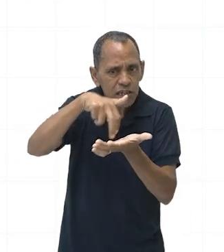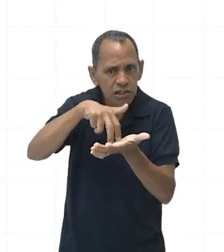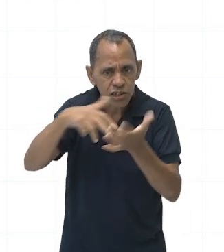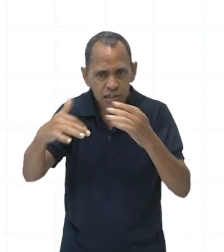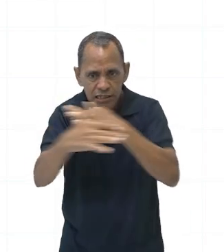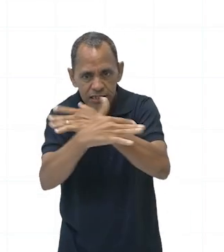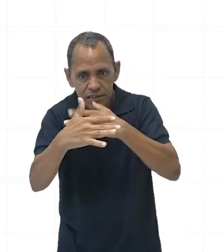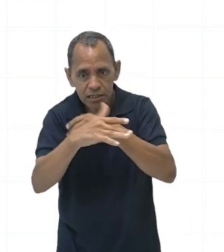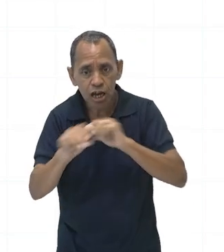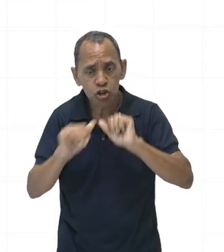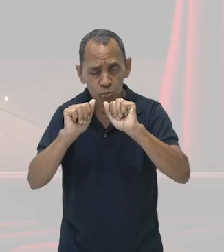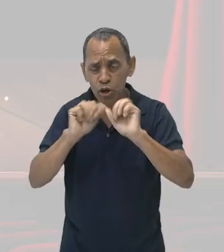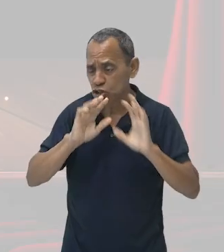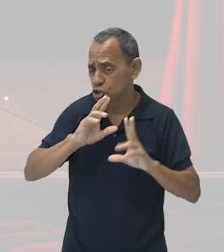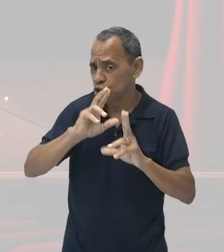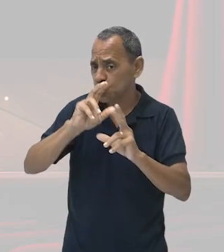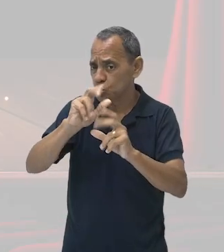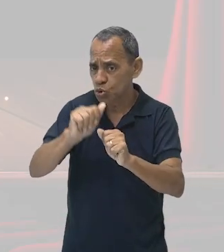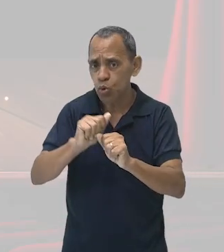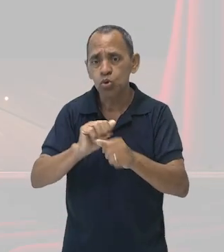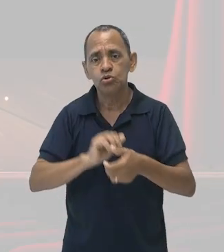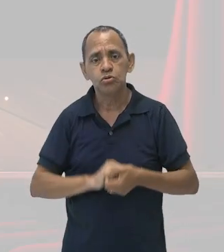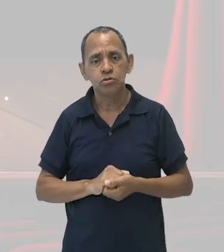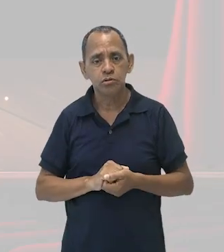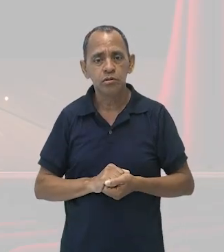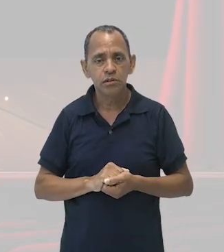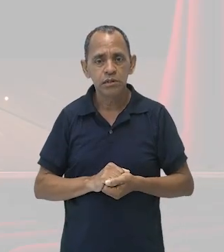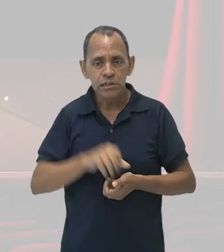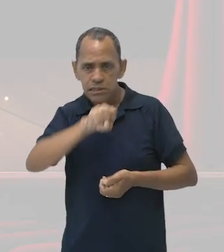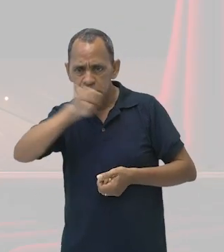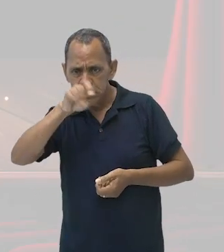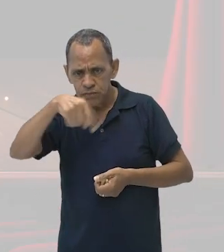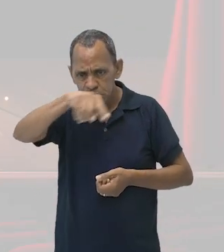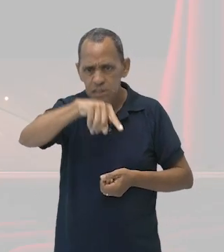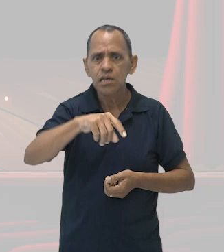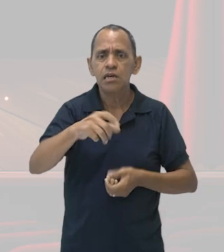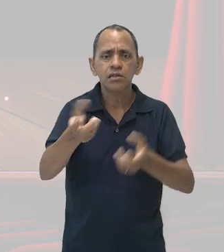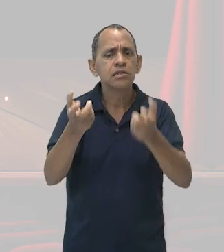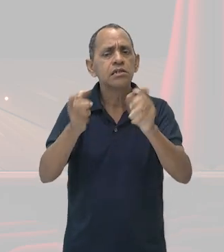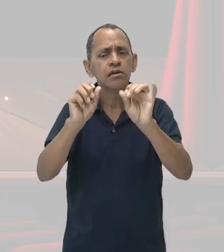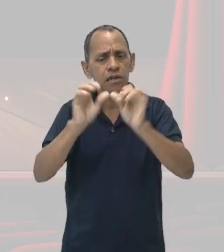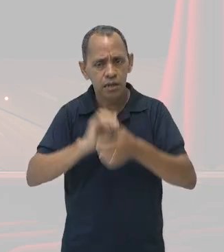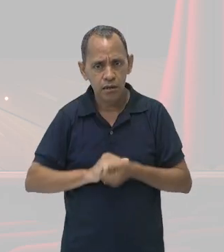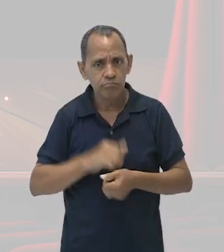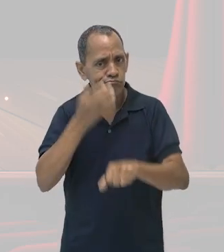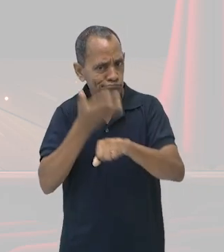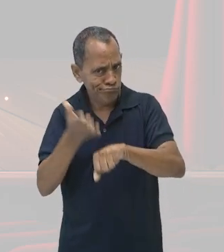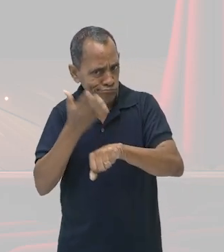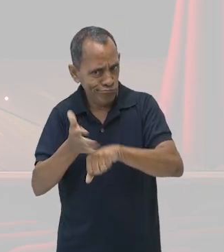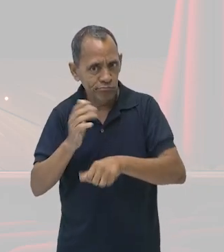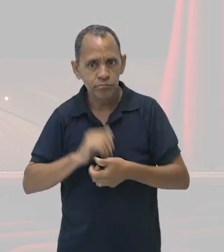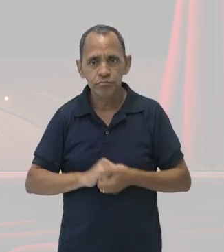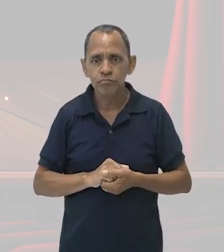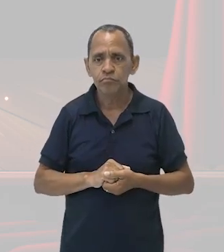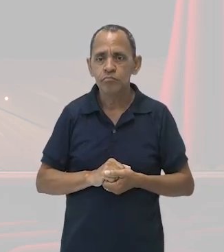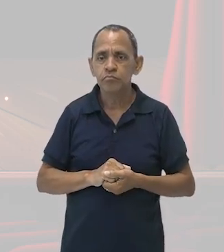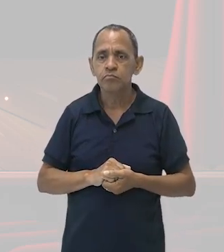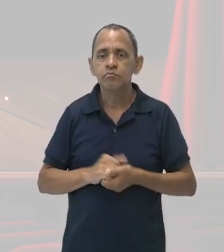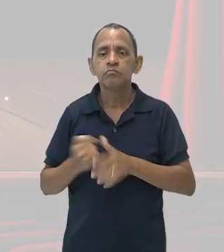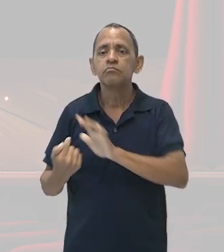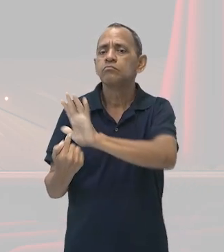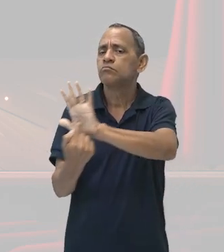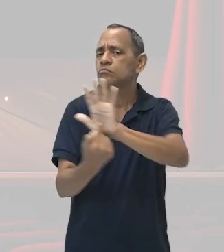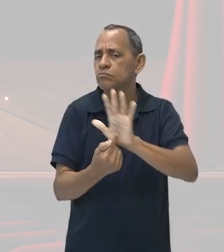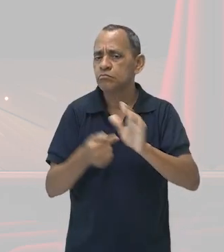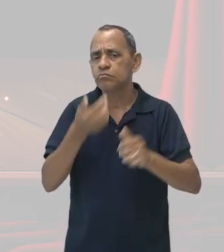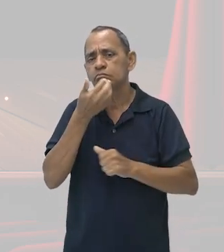mundo. Basta você querer praticar e participar, não é mesmo? Então, para deixar mais claro essa questão